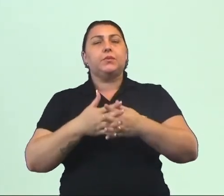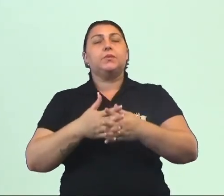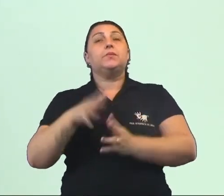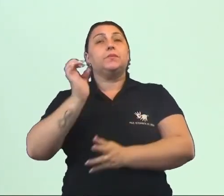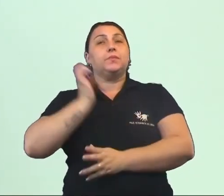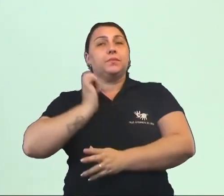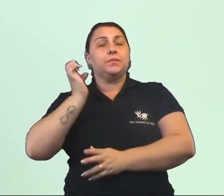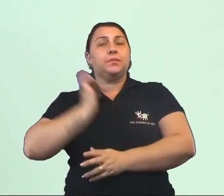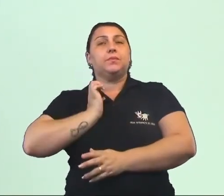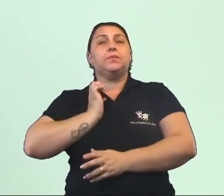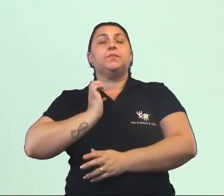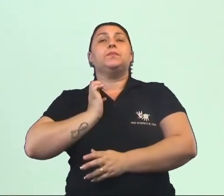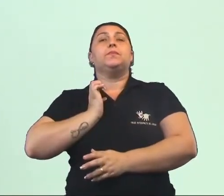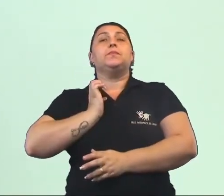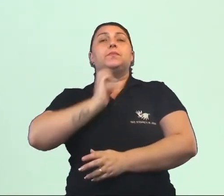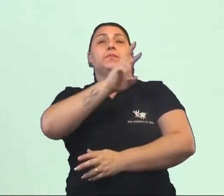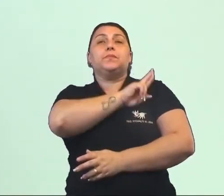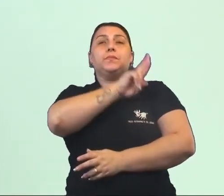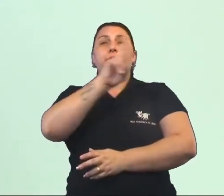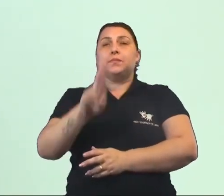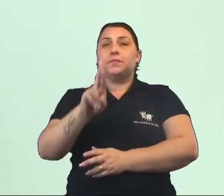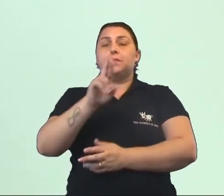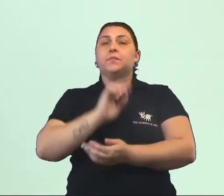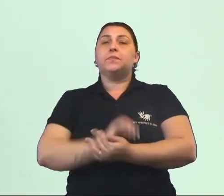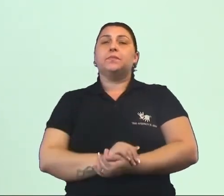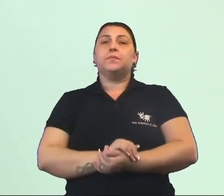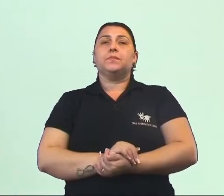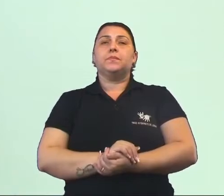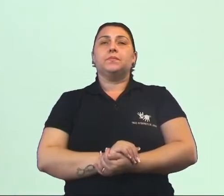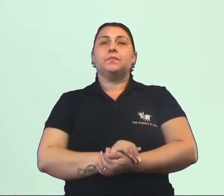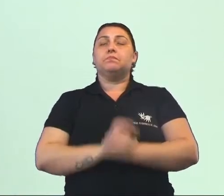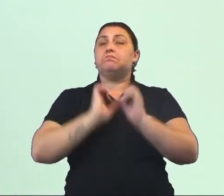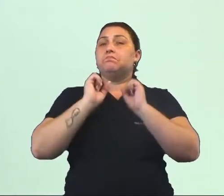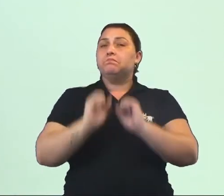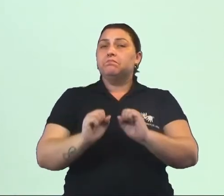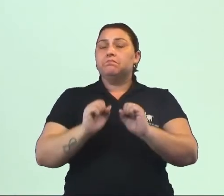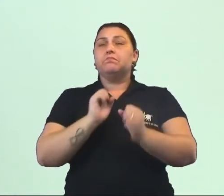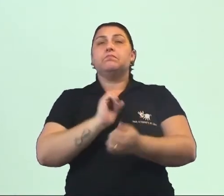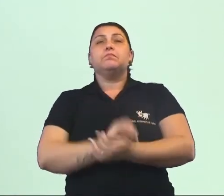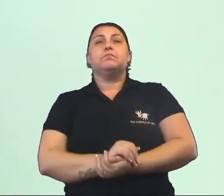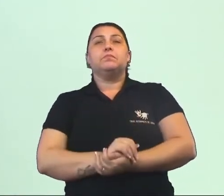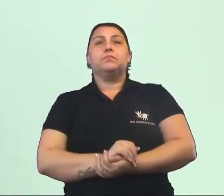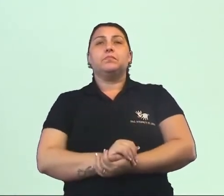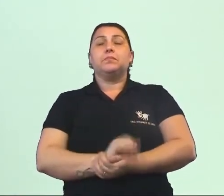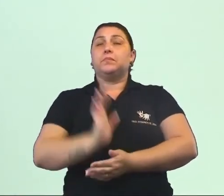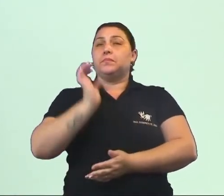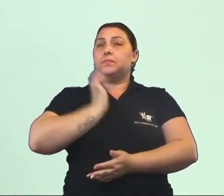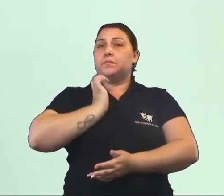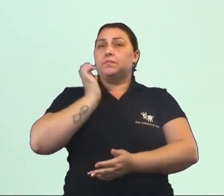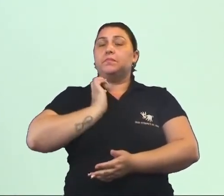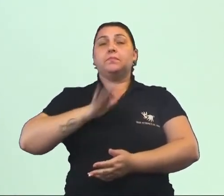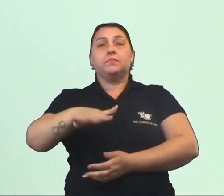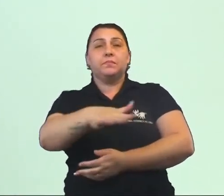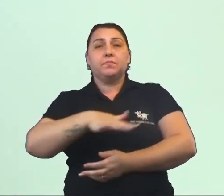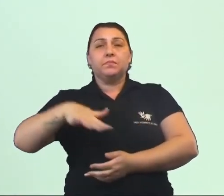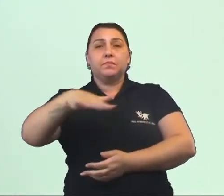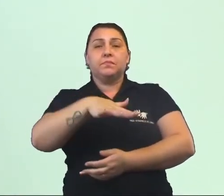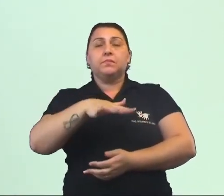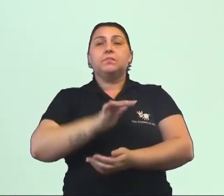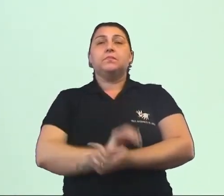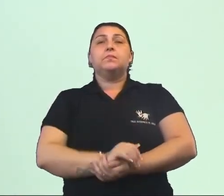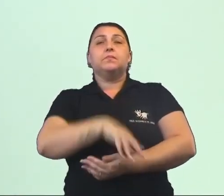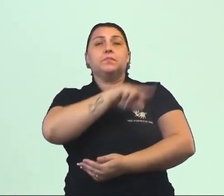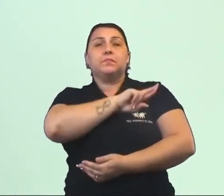princípio ético e princípio religioso. Nenhuma religião pode impor a sua ética à sociedade.